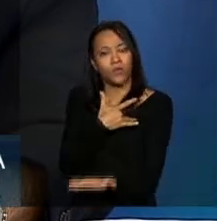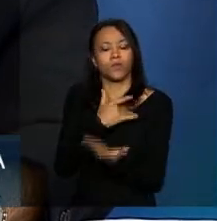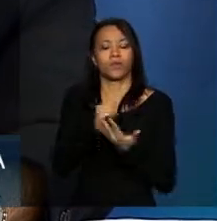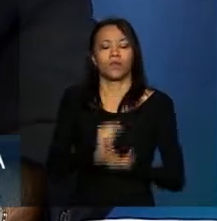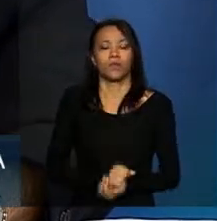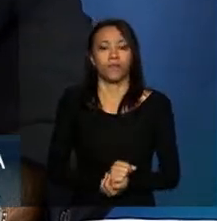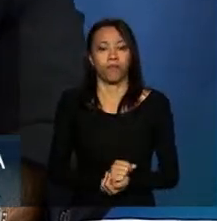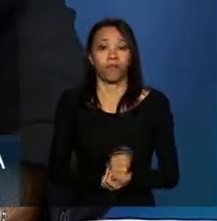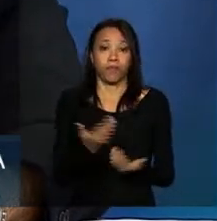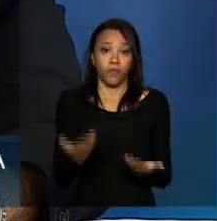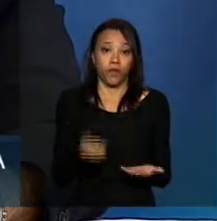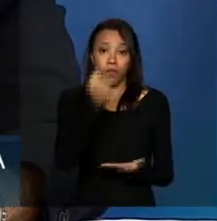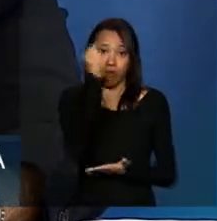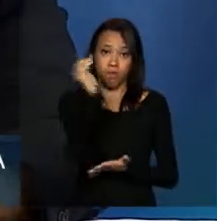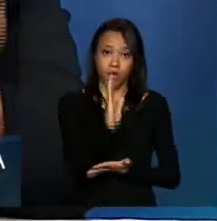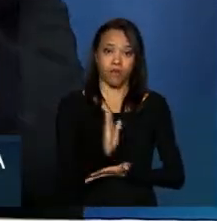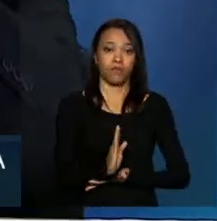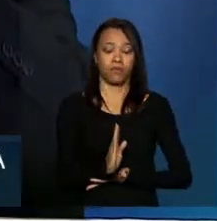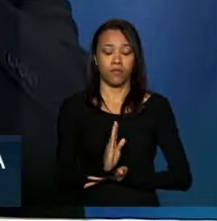agroecológico. O Brasil tem